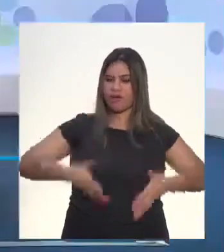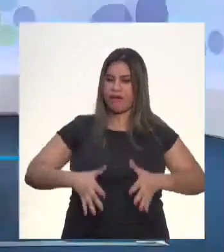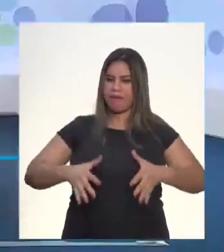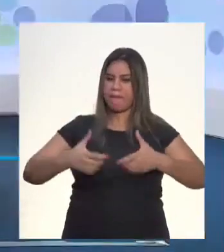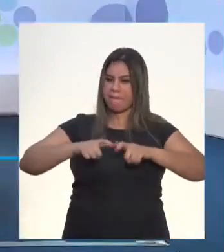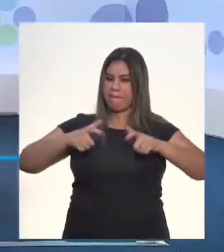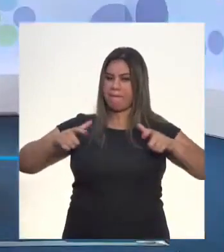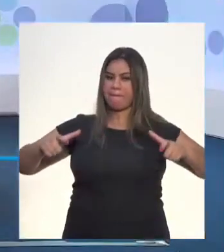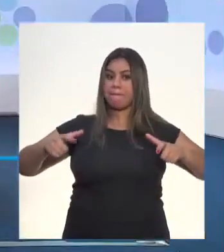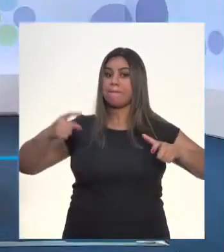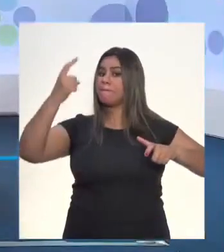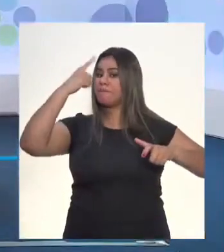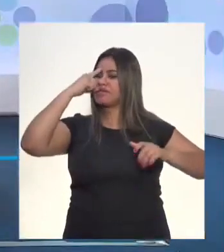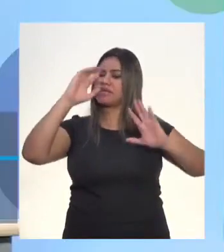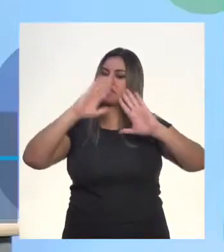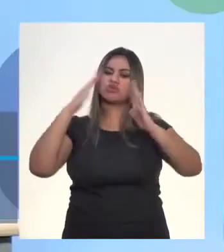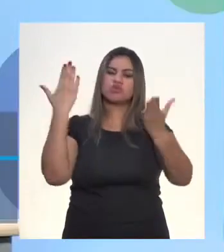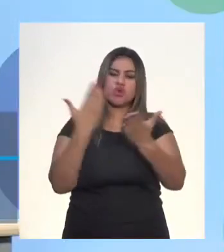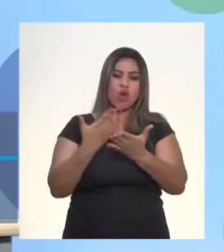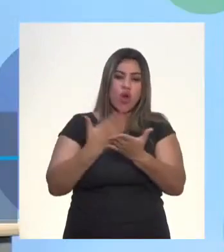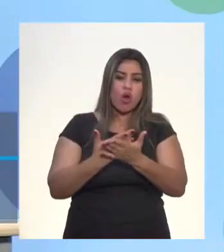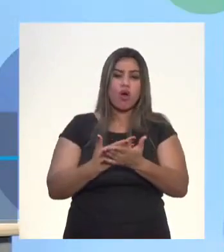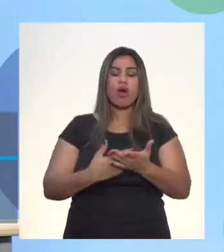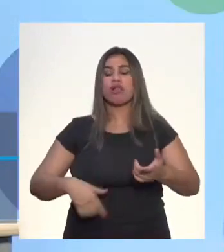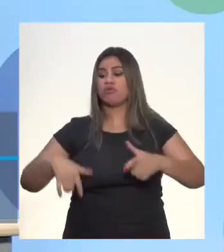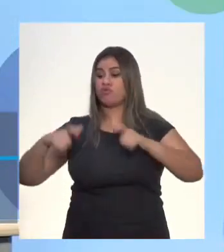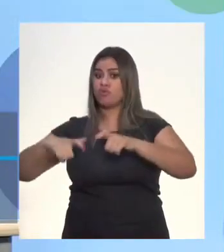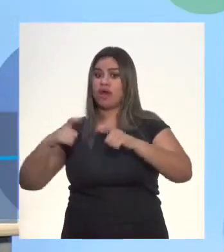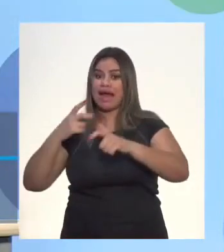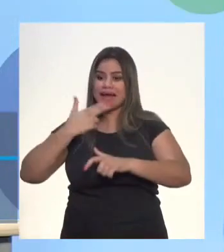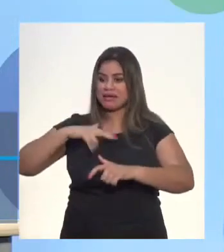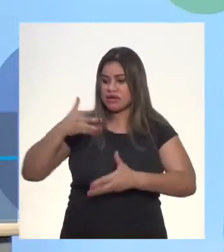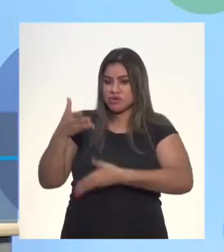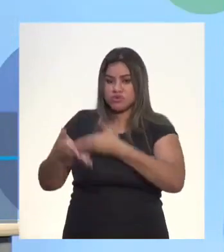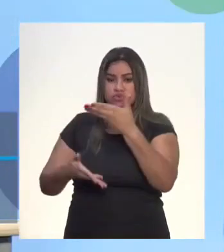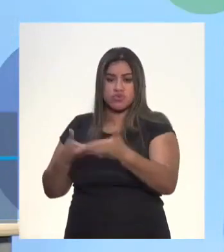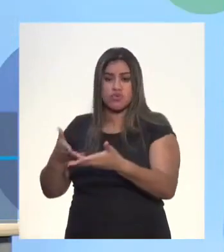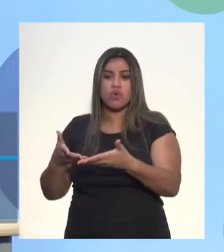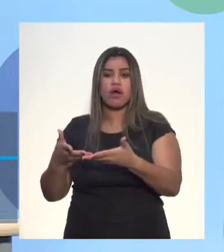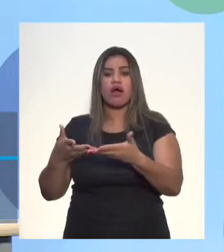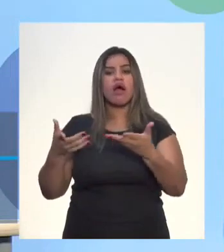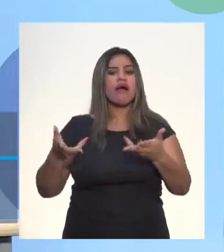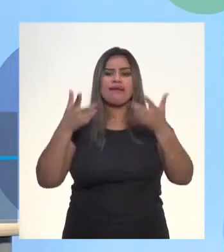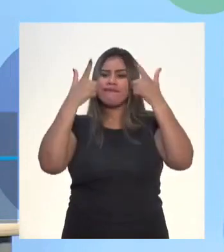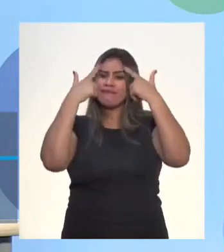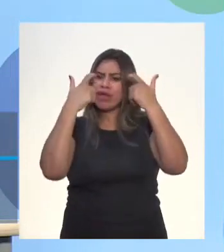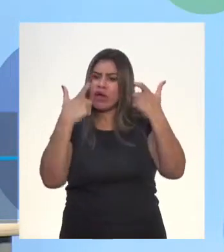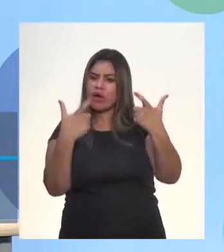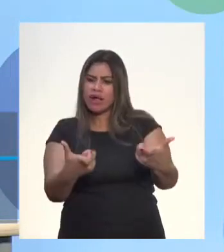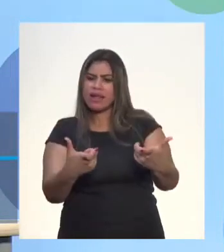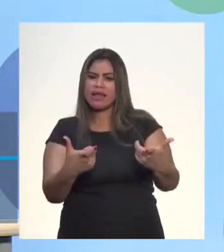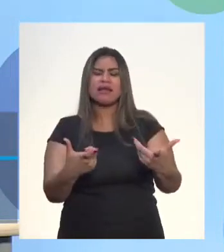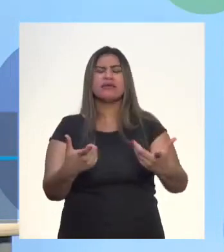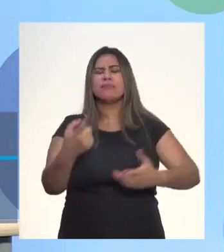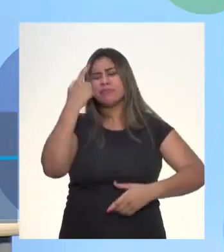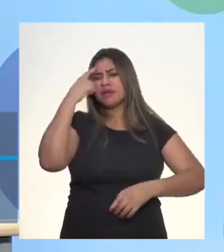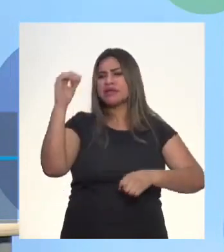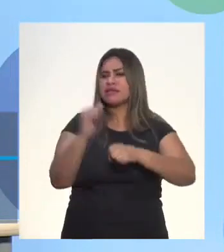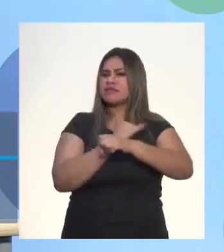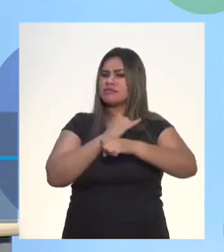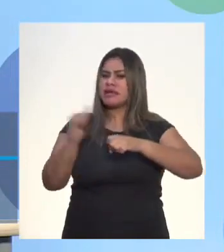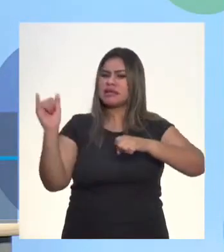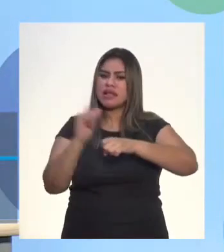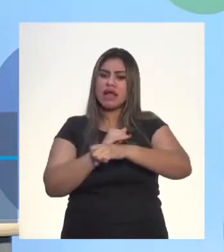nas escolas, nas creches, né? Nós temos, por exemplo, o dado de violência, né? Nós precisamos pensar em estratégias e